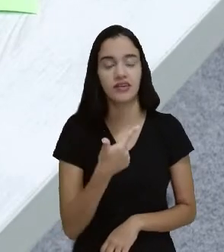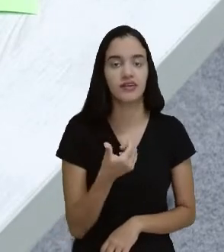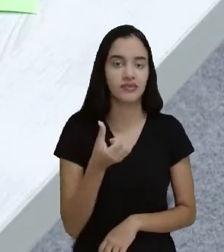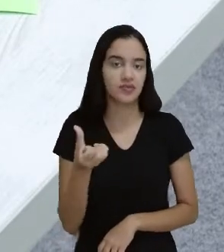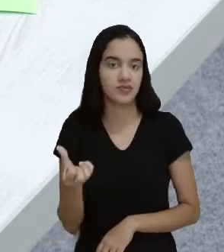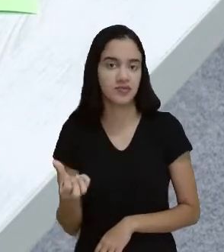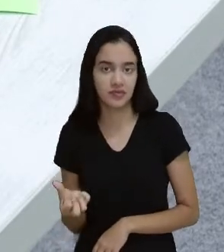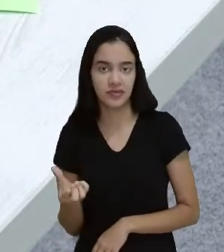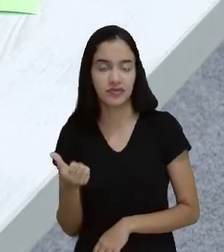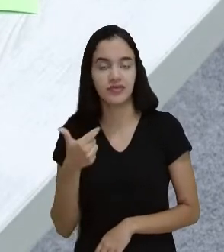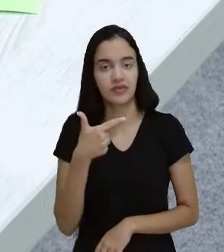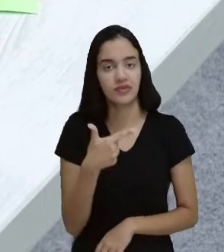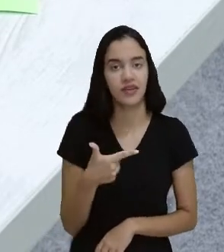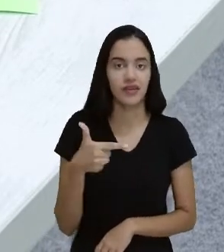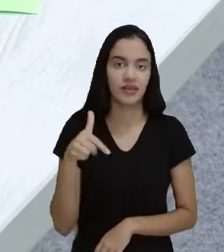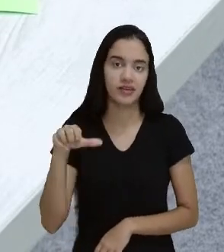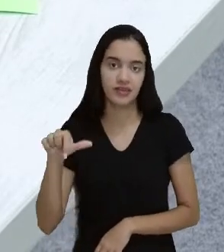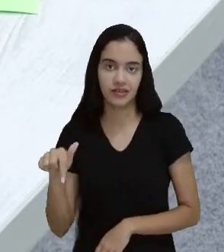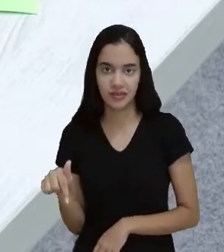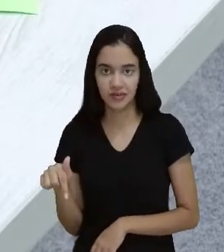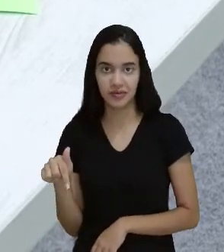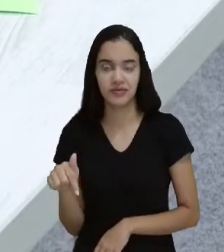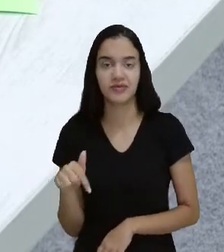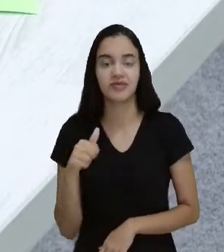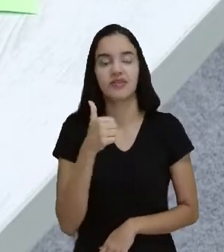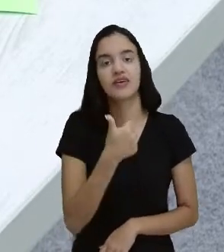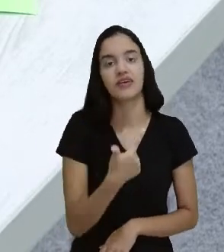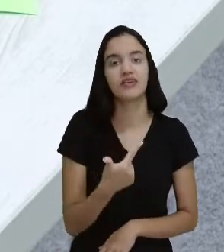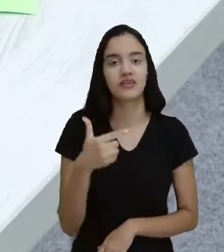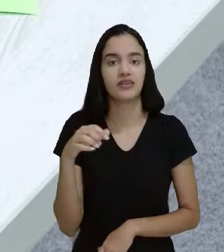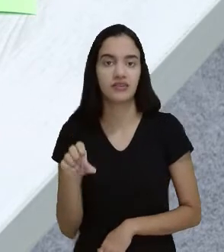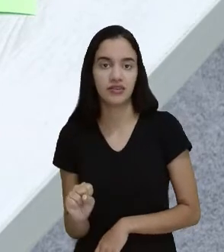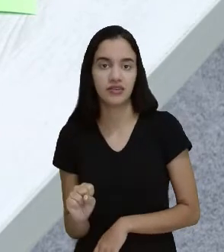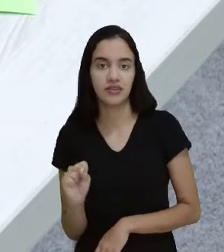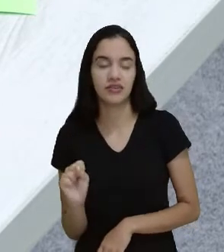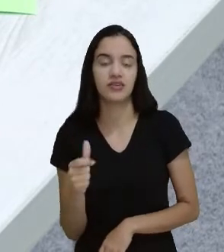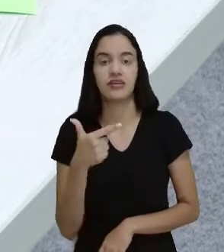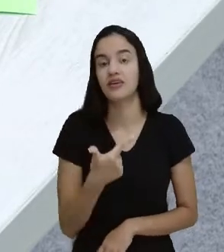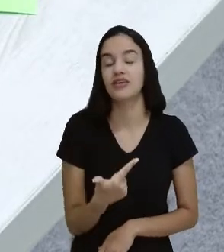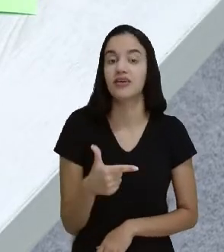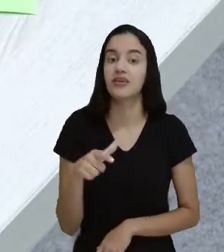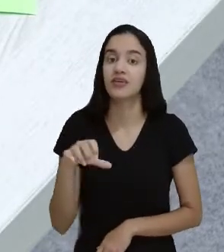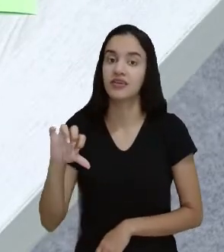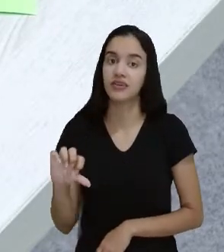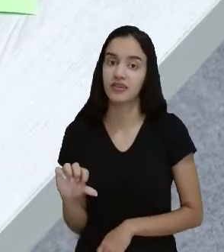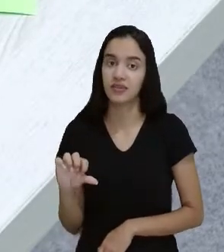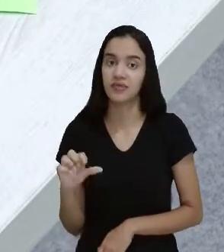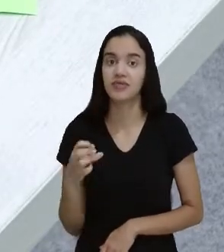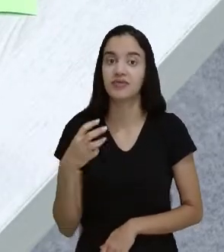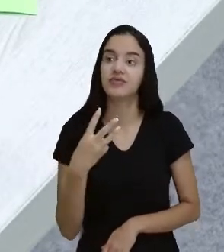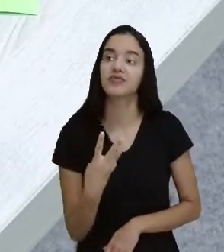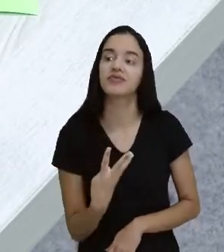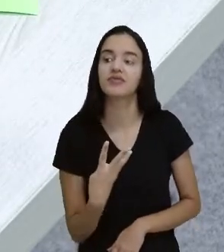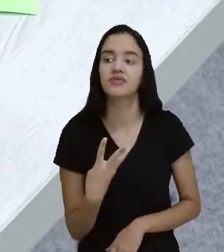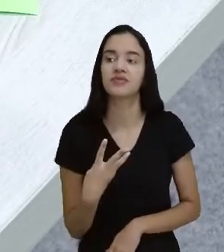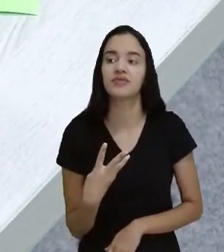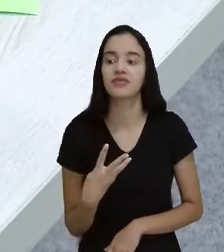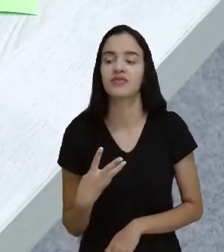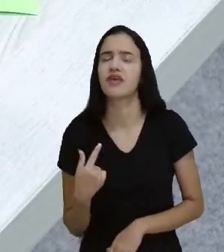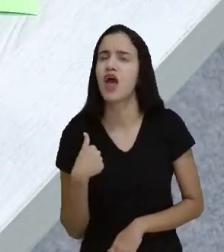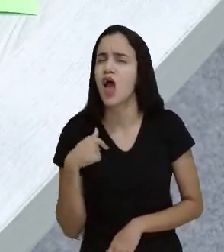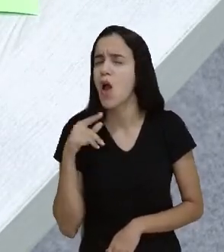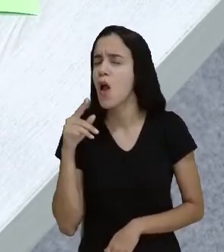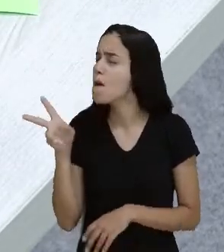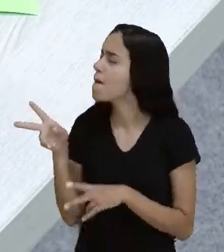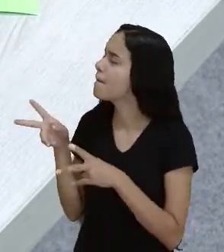25, 26, 27, 28, 29, deixa eu só dar